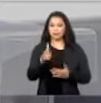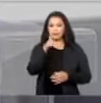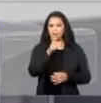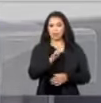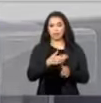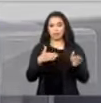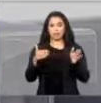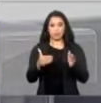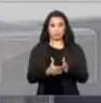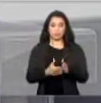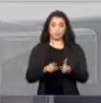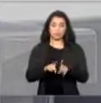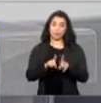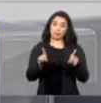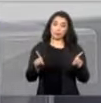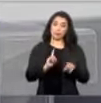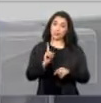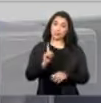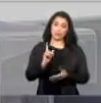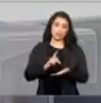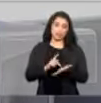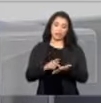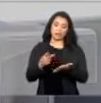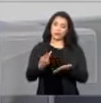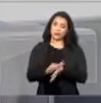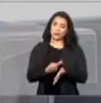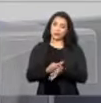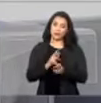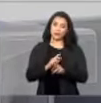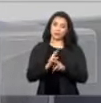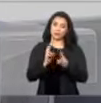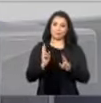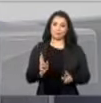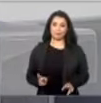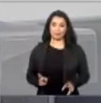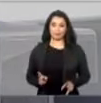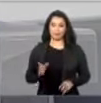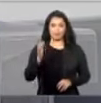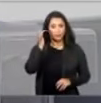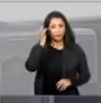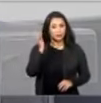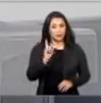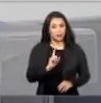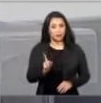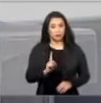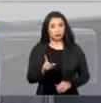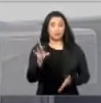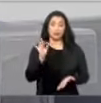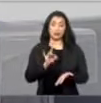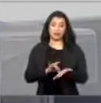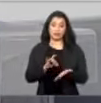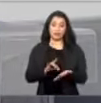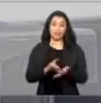Mas nem tudo foi um mar de rosas. A realidade se impôs e, com o tempo,